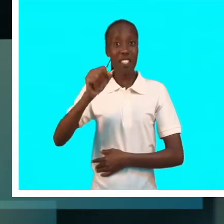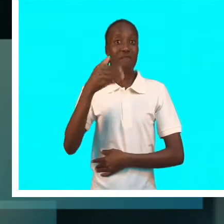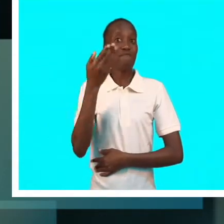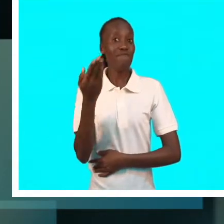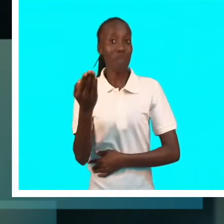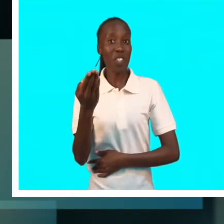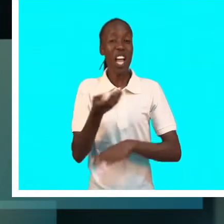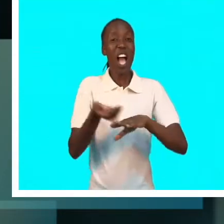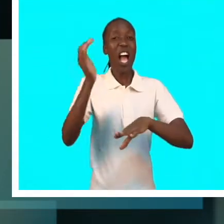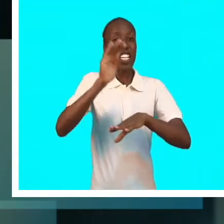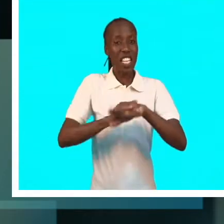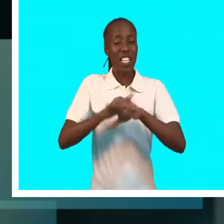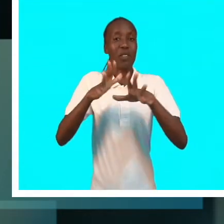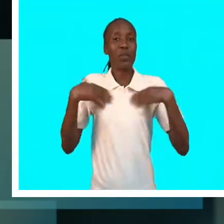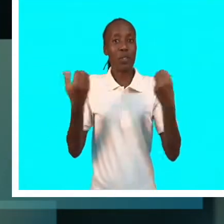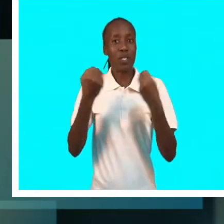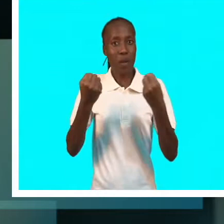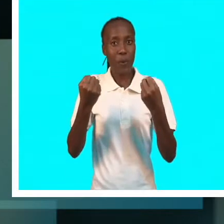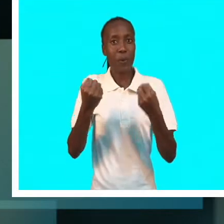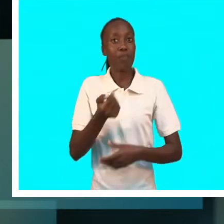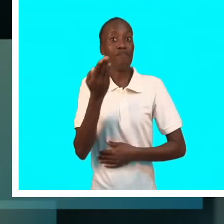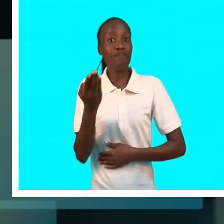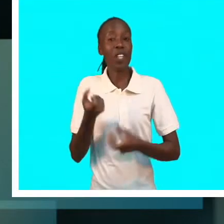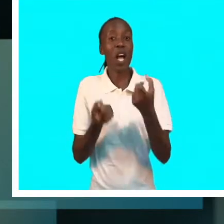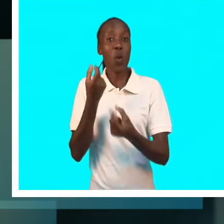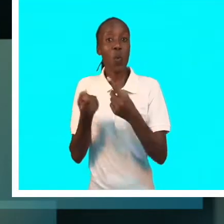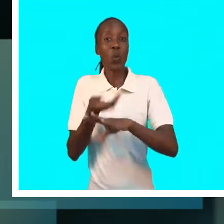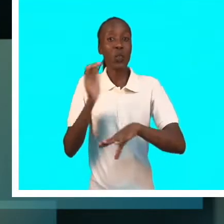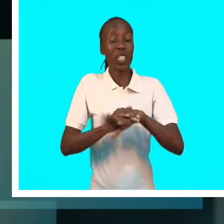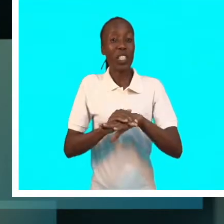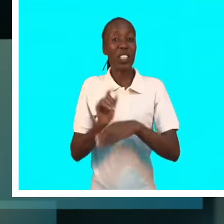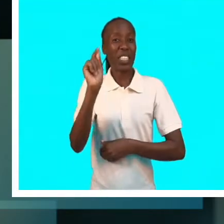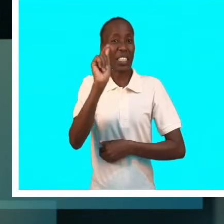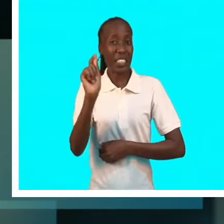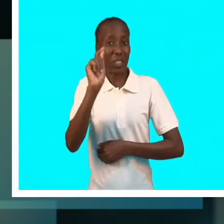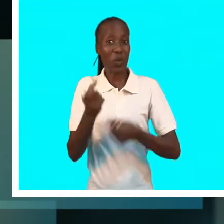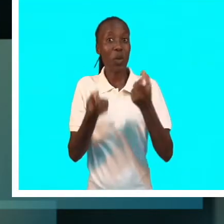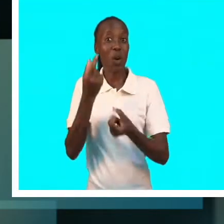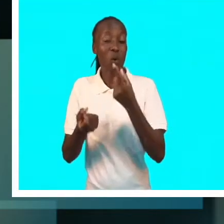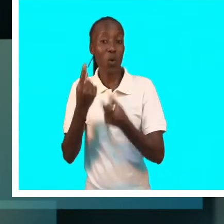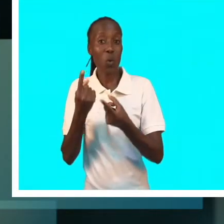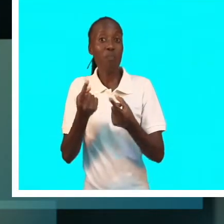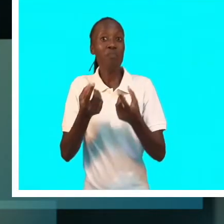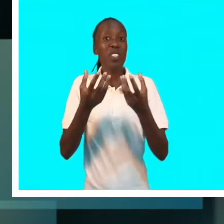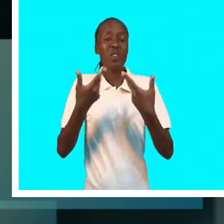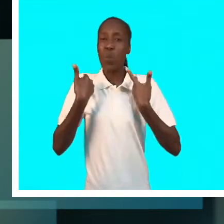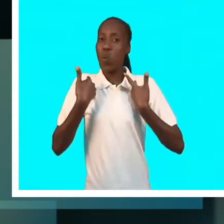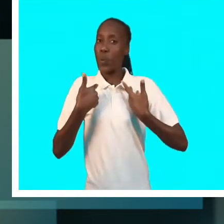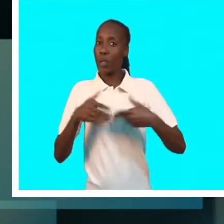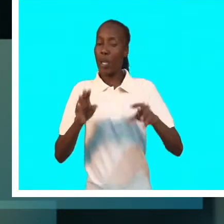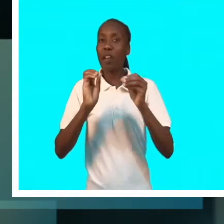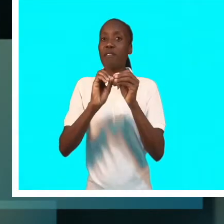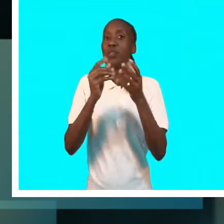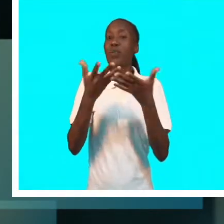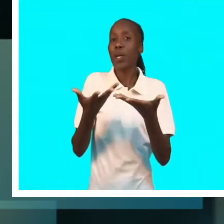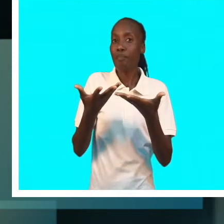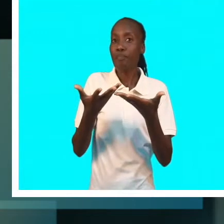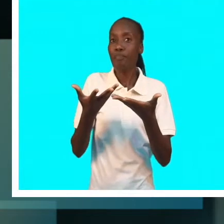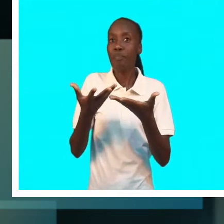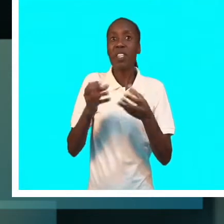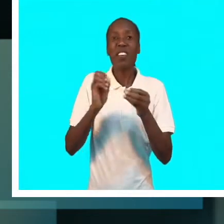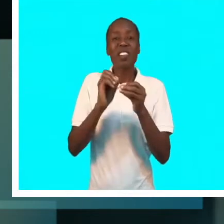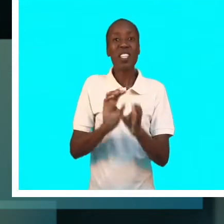mais concretamente com os técnicos de saúde. Alguns técnicos de alguns distritos não recusam-se a fazer